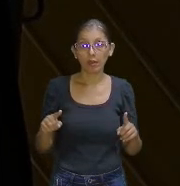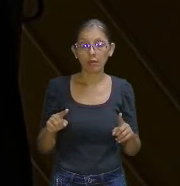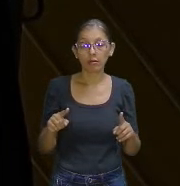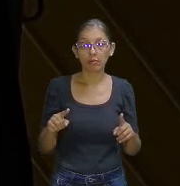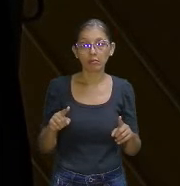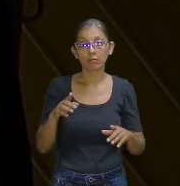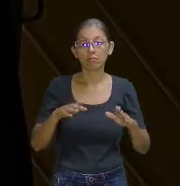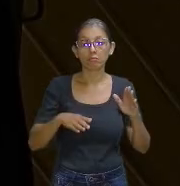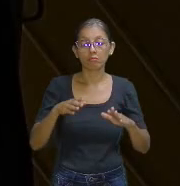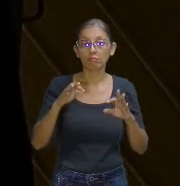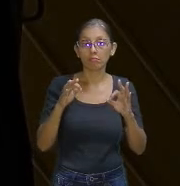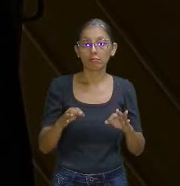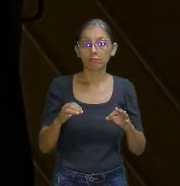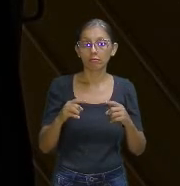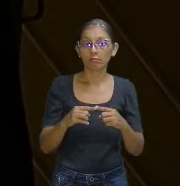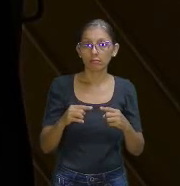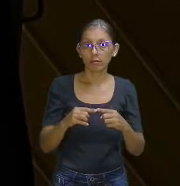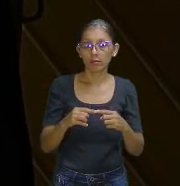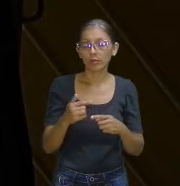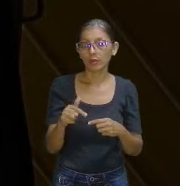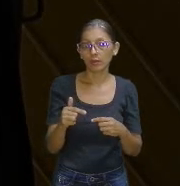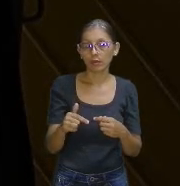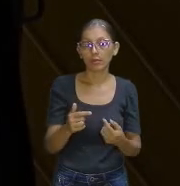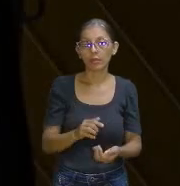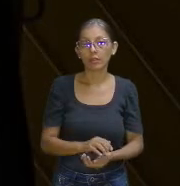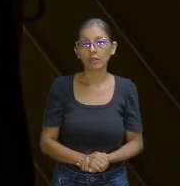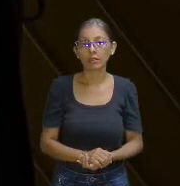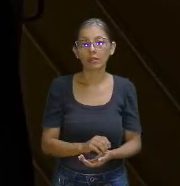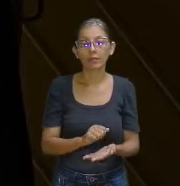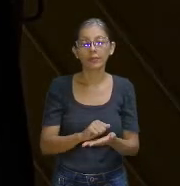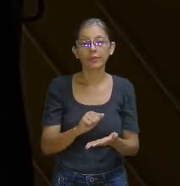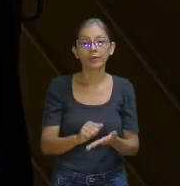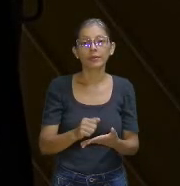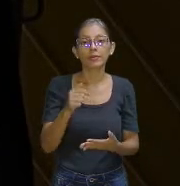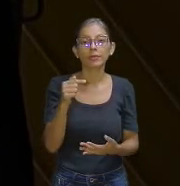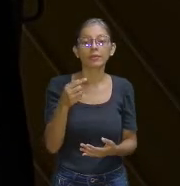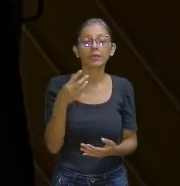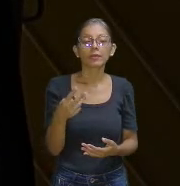porque, nos termos do artigo 53 da Resolução TSE